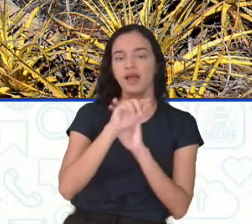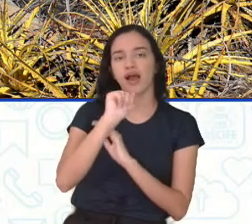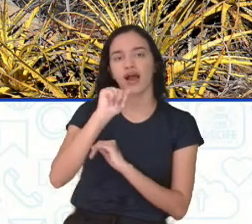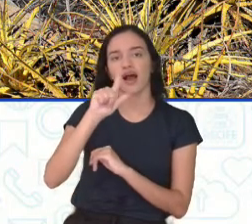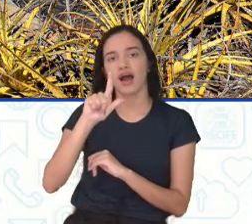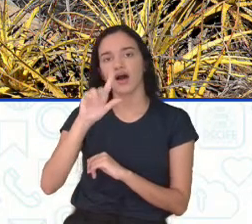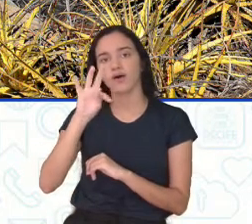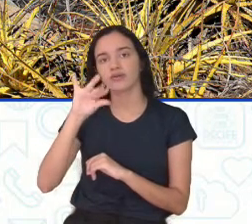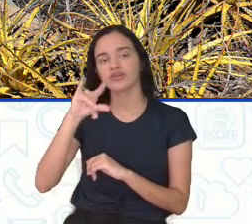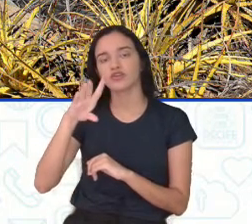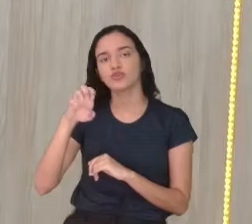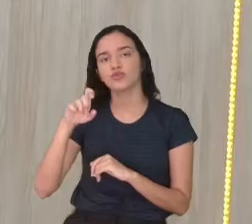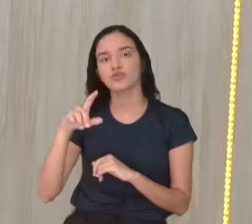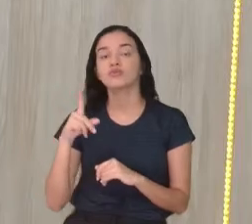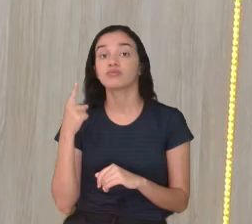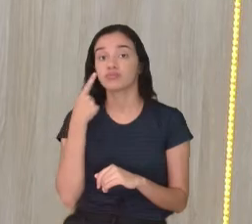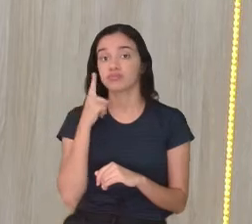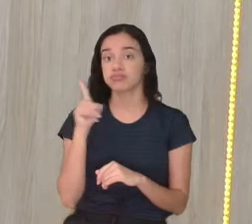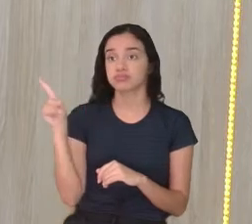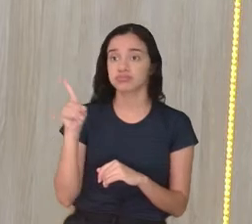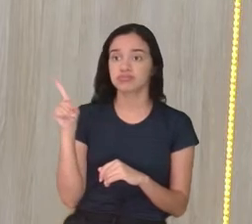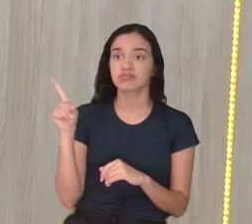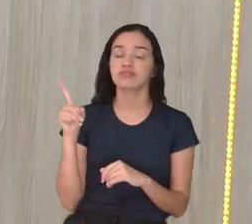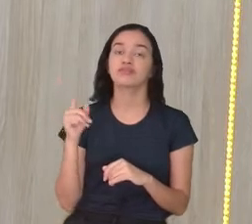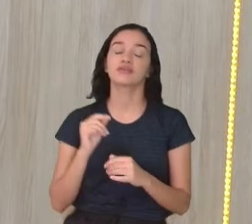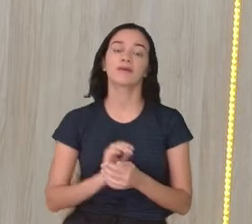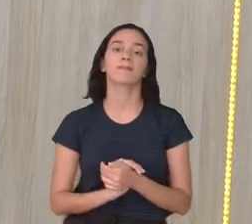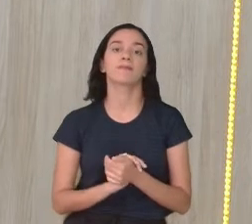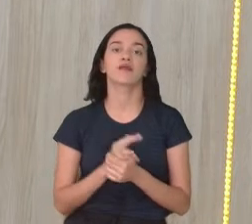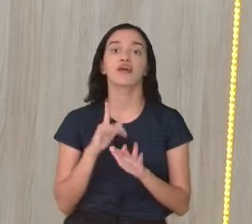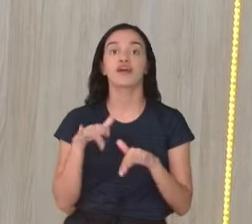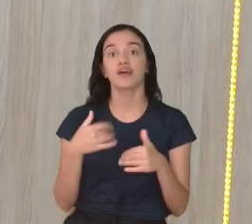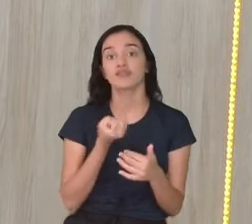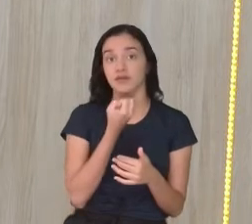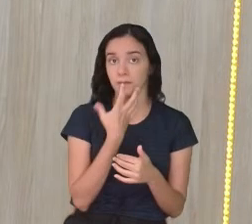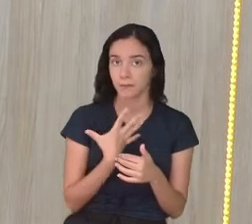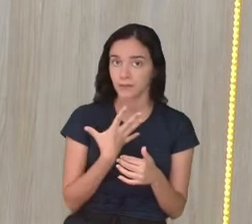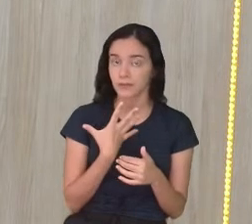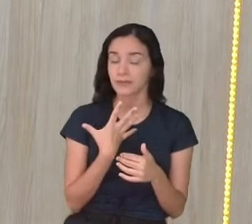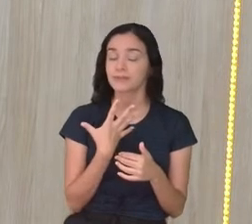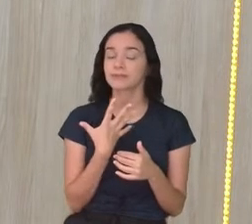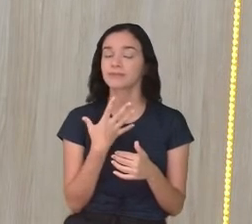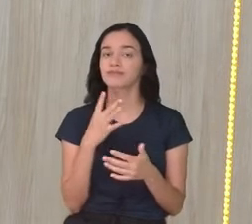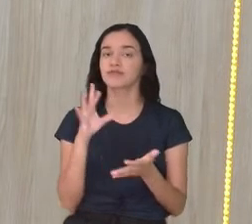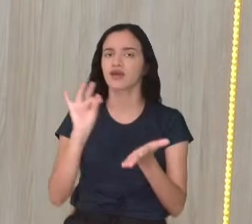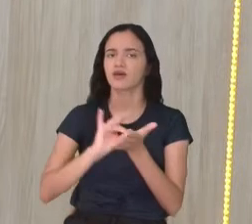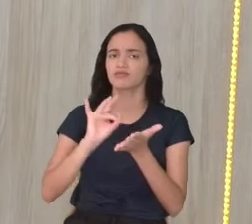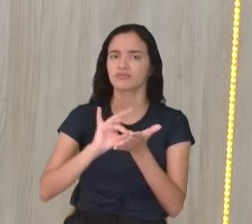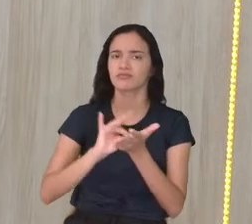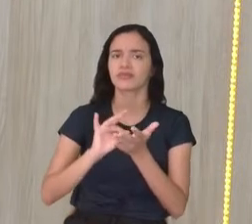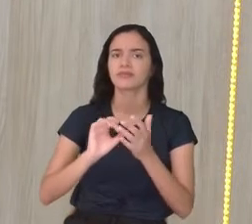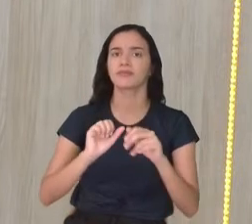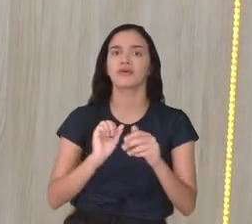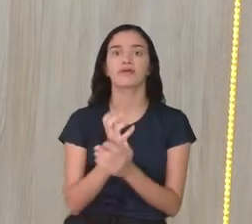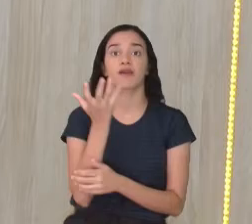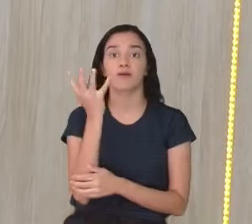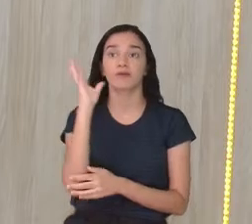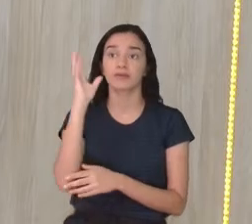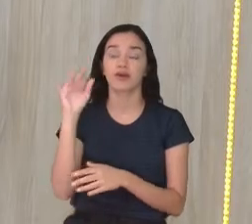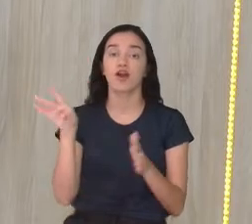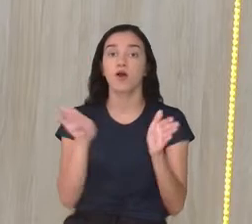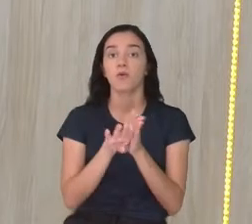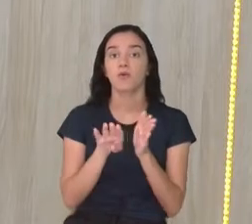entender como cada fator desse aqui vai ser um fator determinante para o clima.